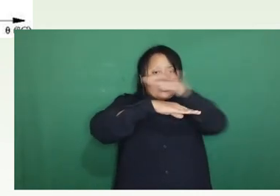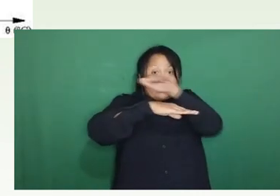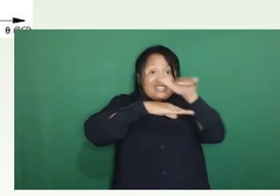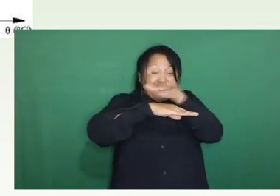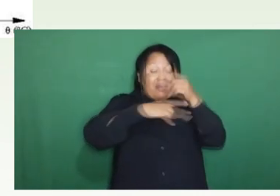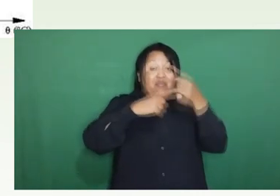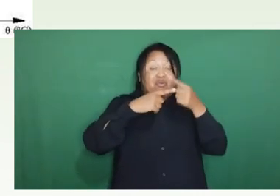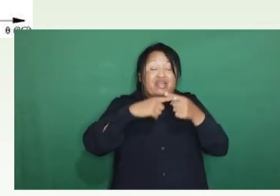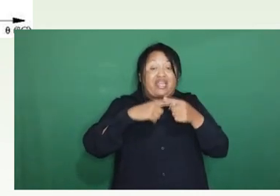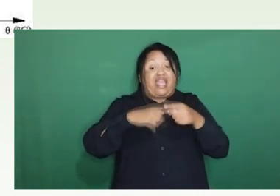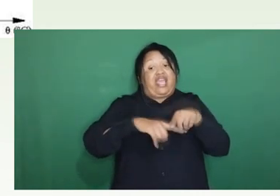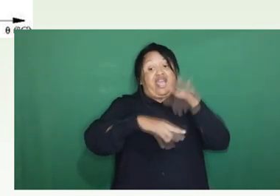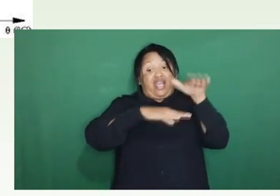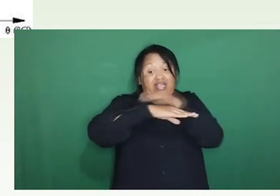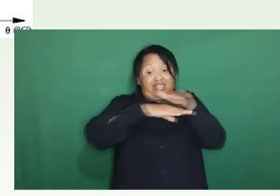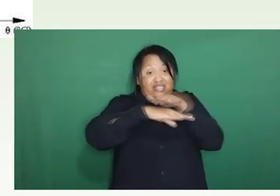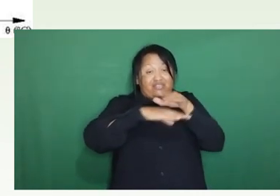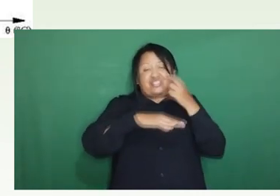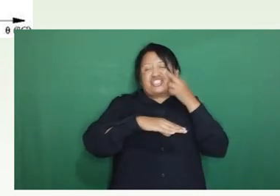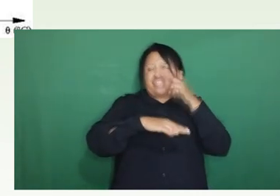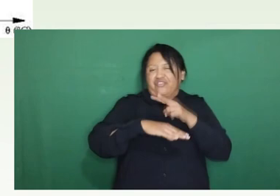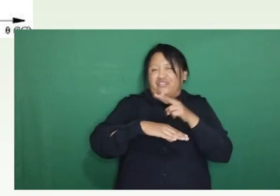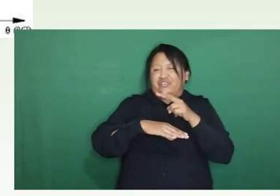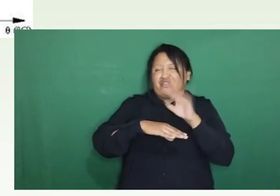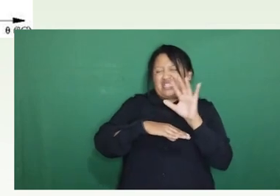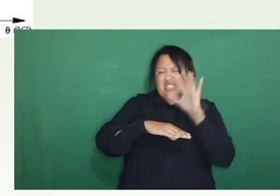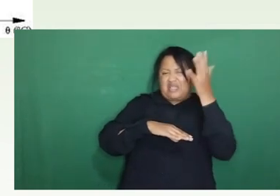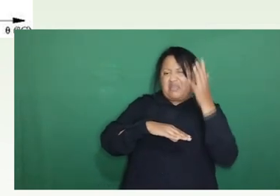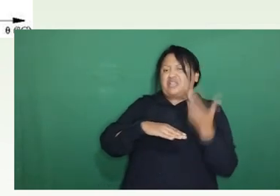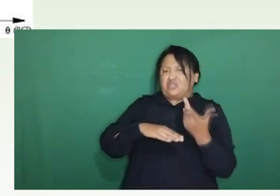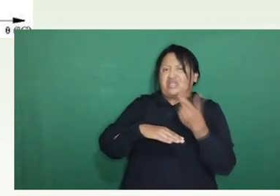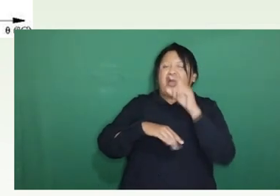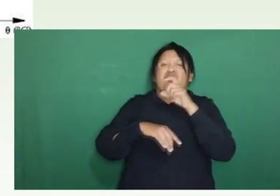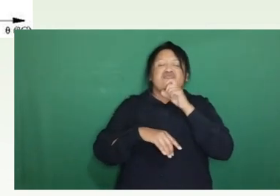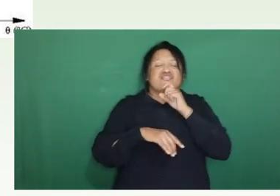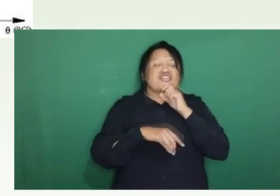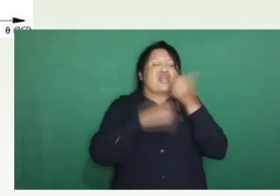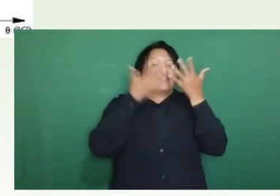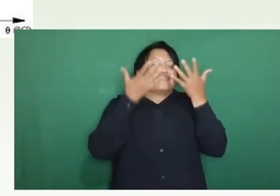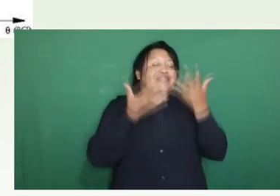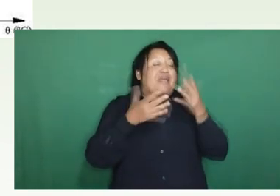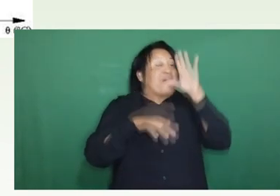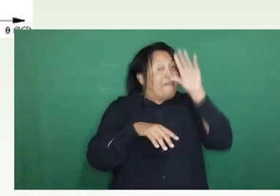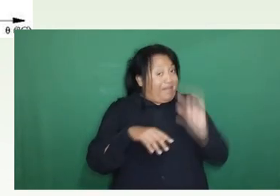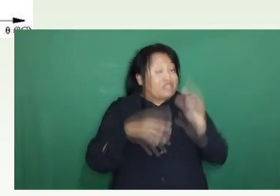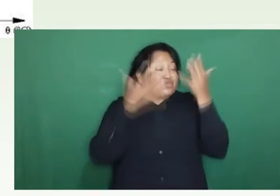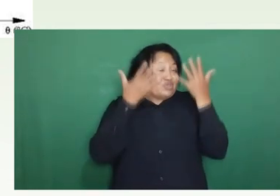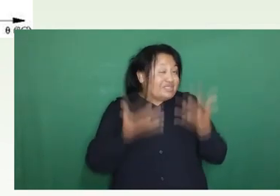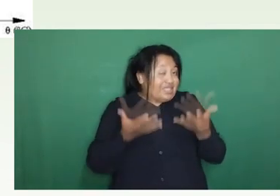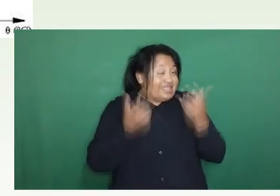Porque o gelo como a gente tá vendo aqui numa temperatura mais baixa o gelo é menos denso do que a água